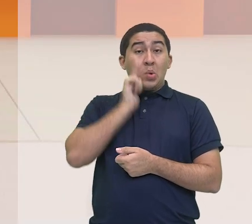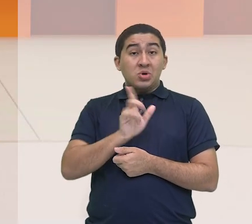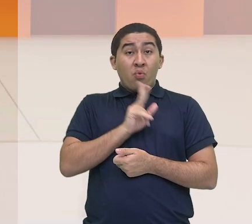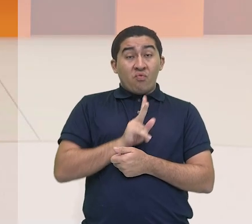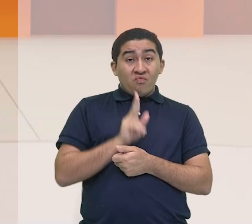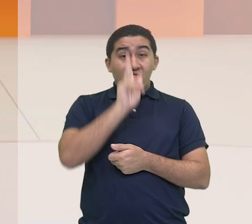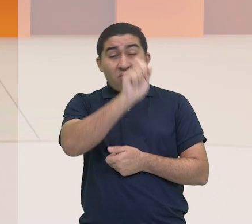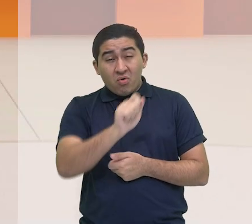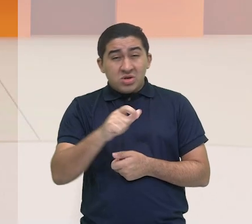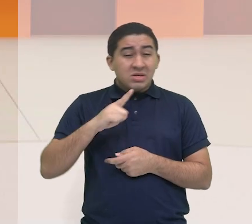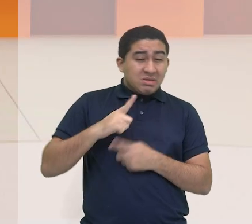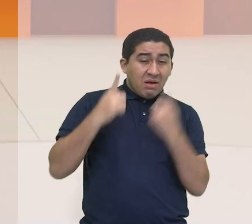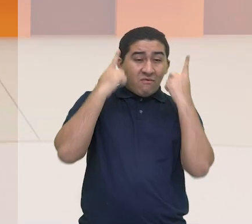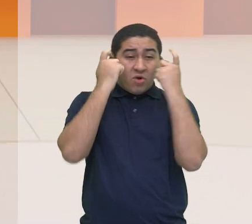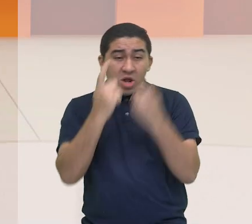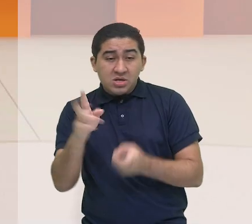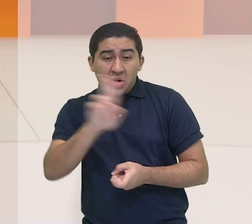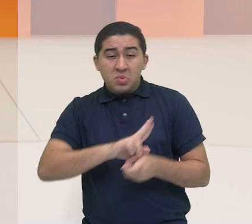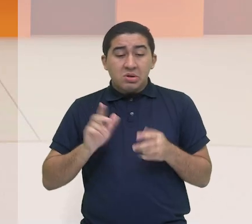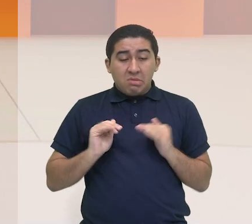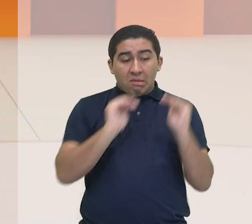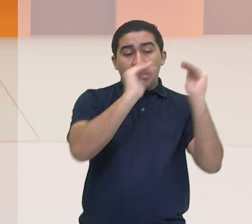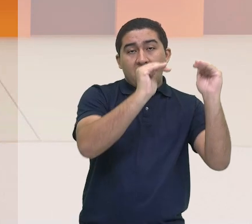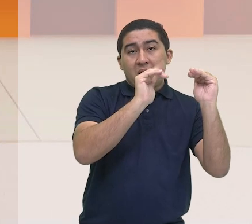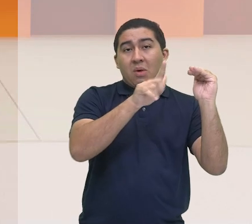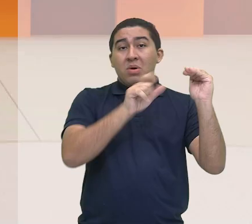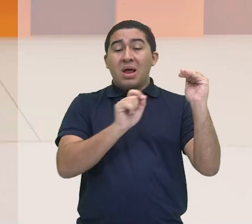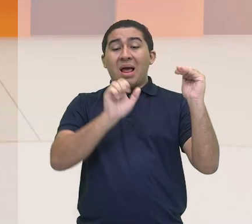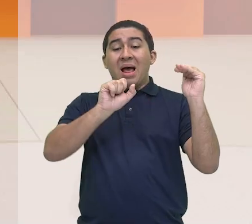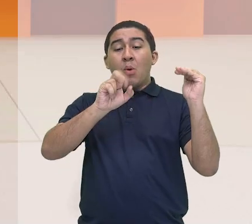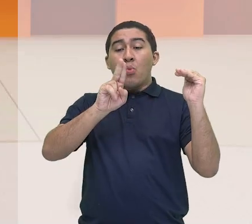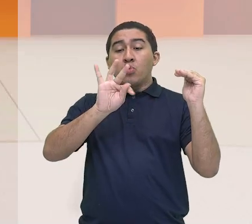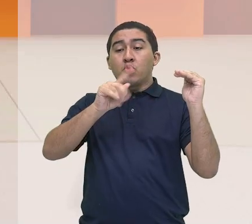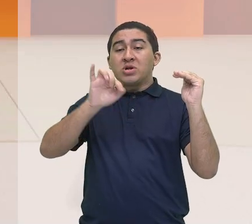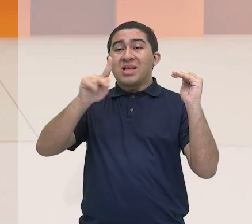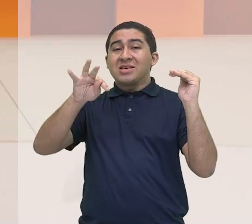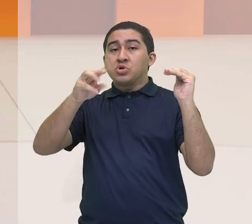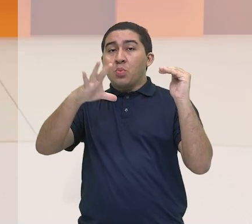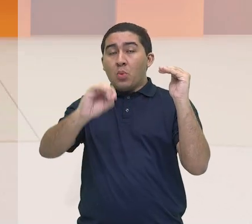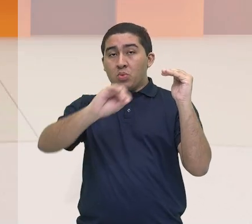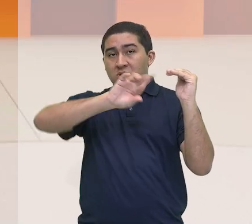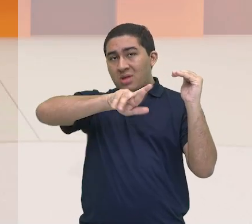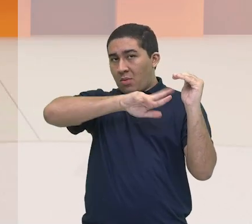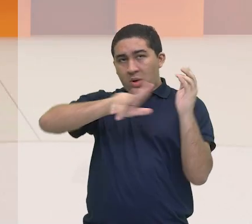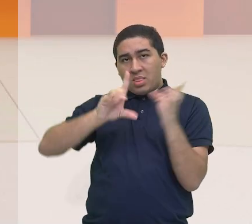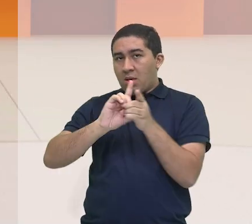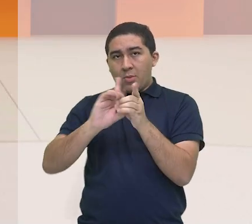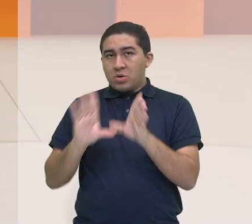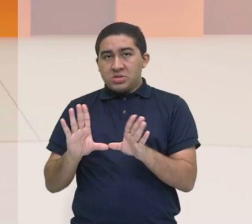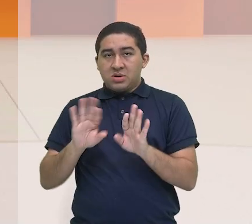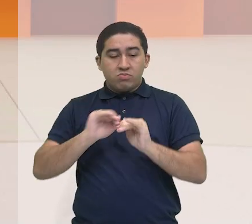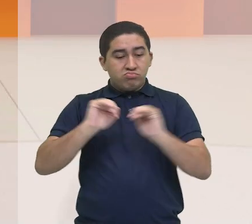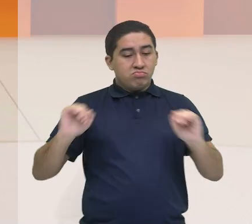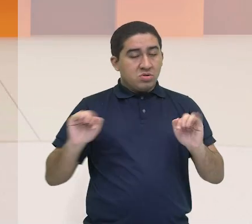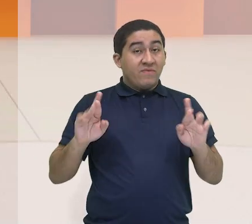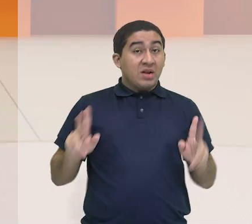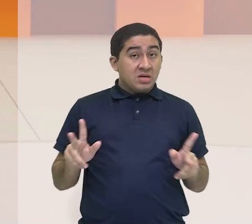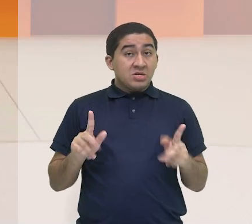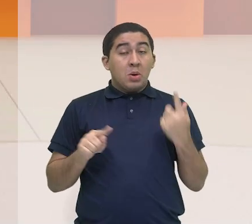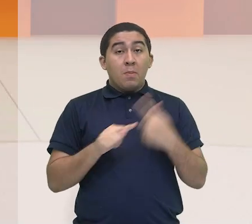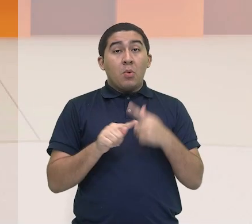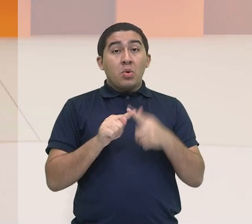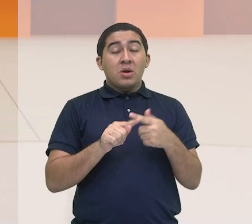o poder, então é autoritarismo, não é democracia, tá bom? Porque